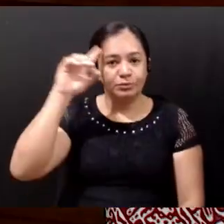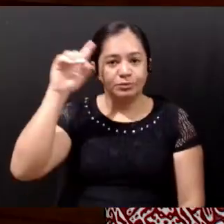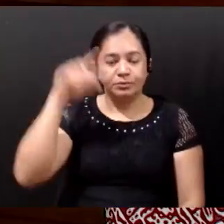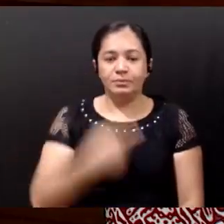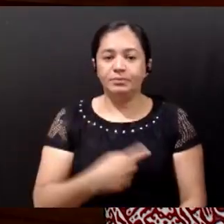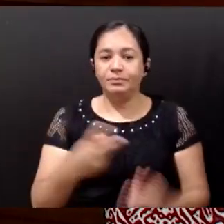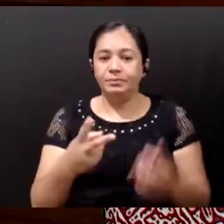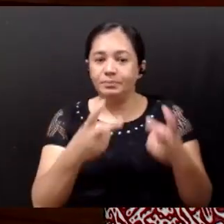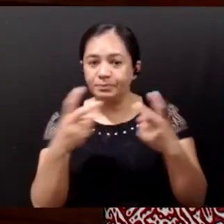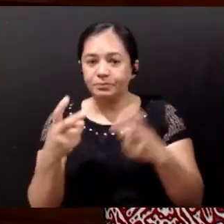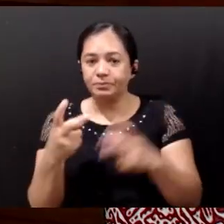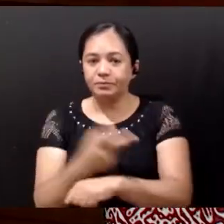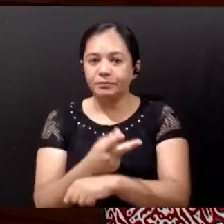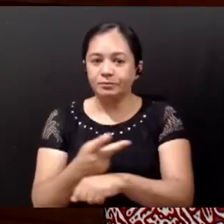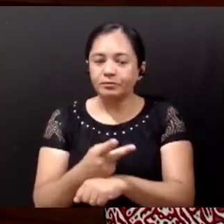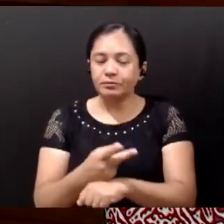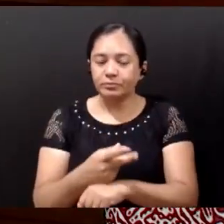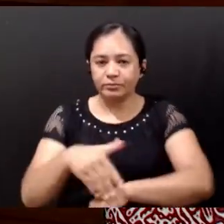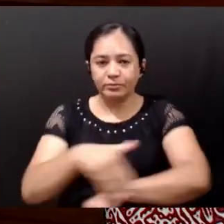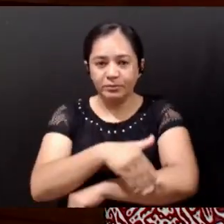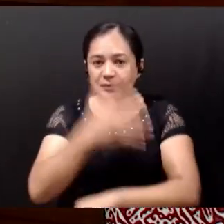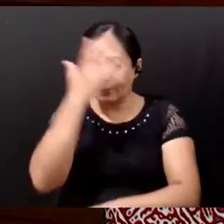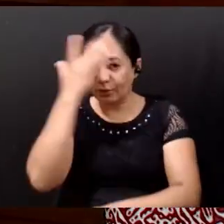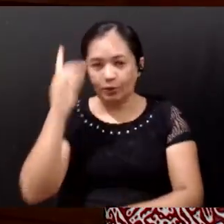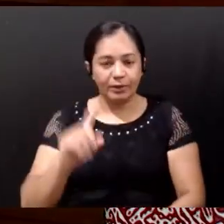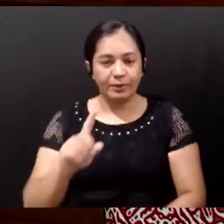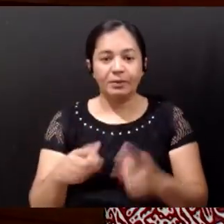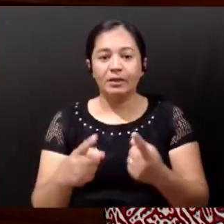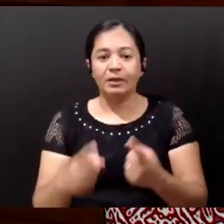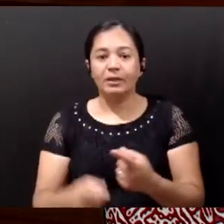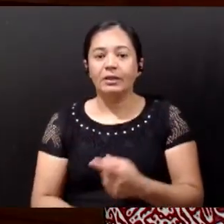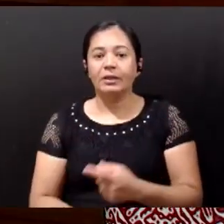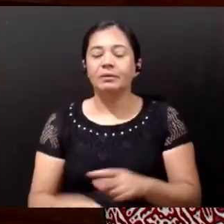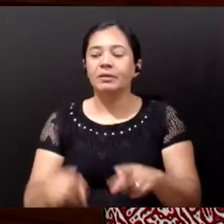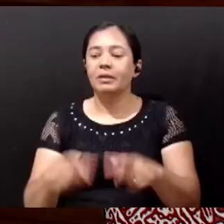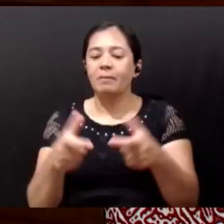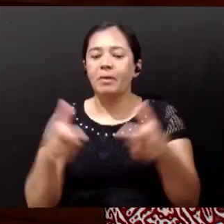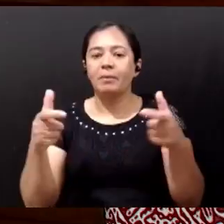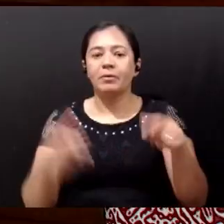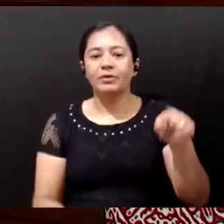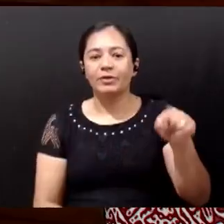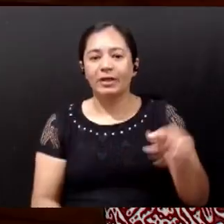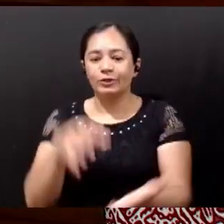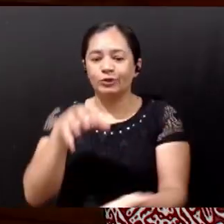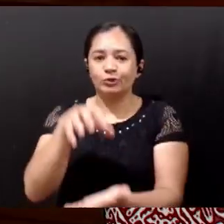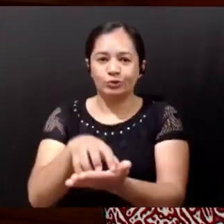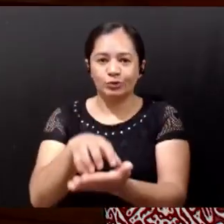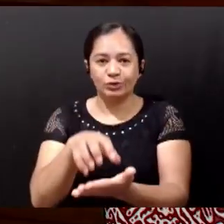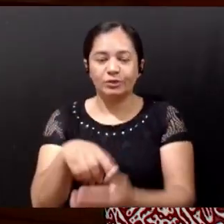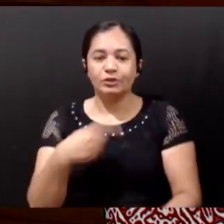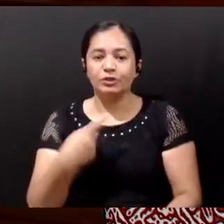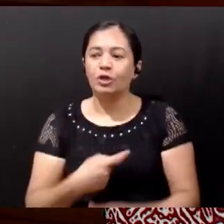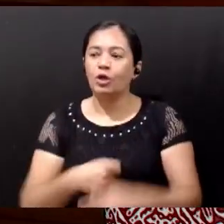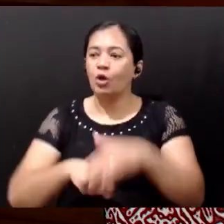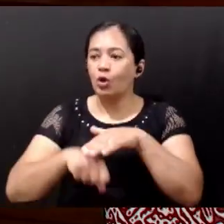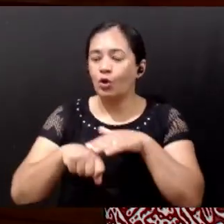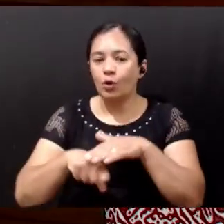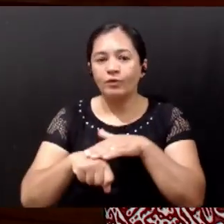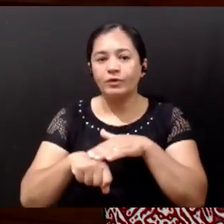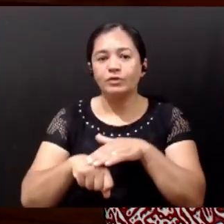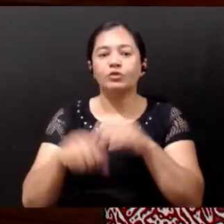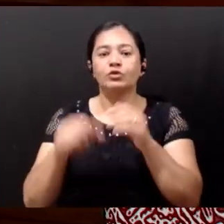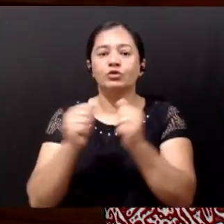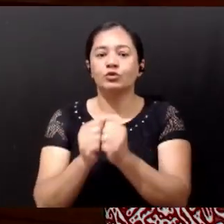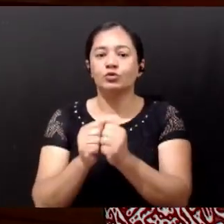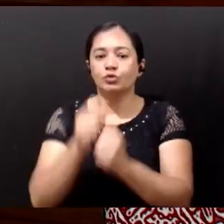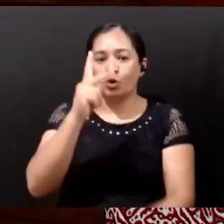por moradores de rua, e que eles estavam, a maioria, lá no centro, né? Então a gente conversou com o Padre Caio se ele